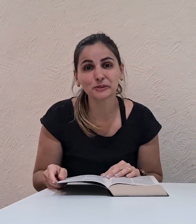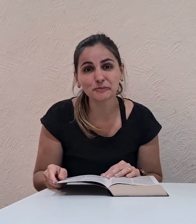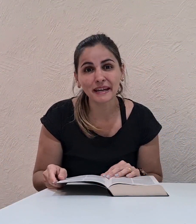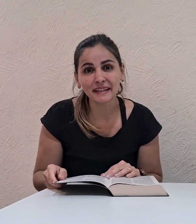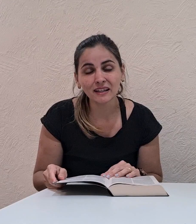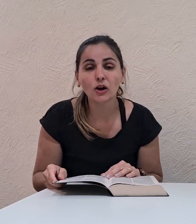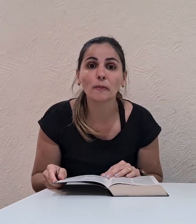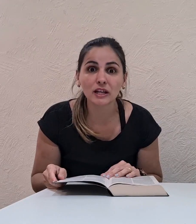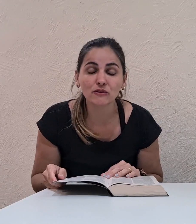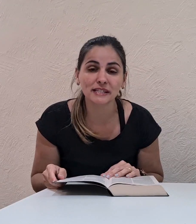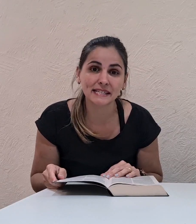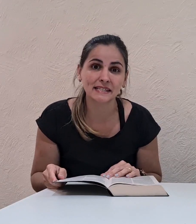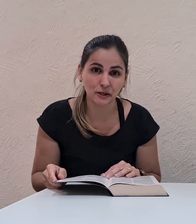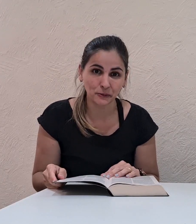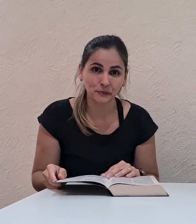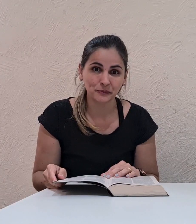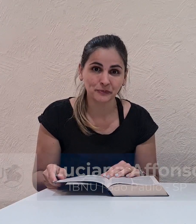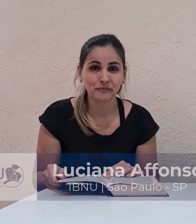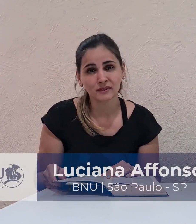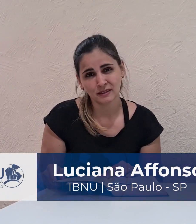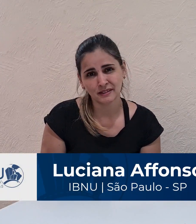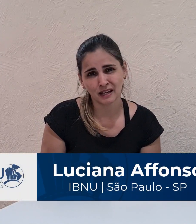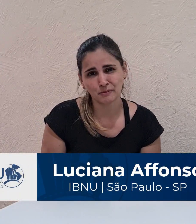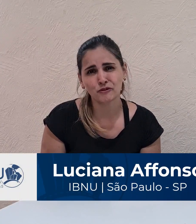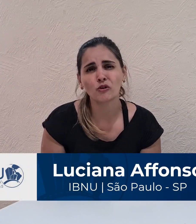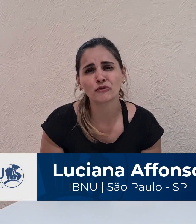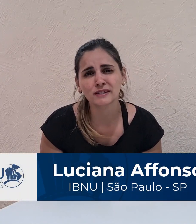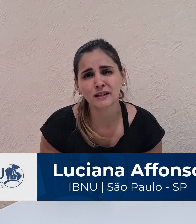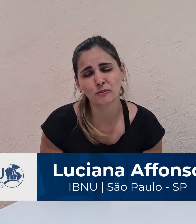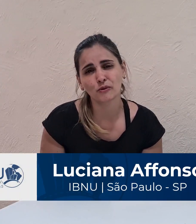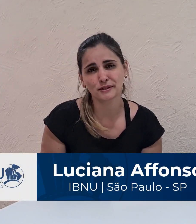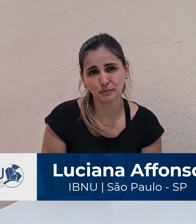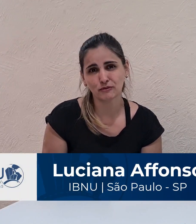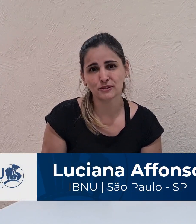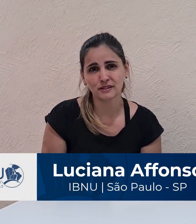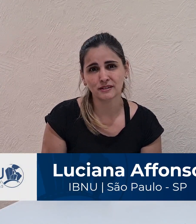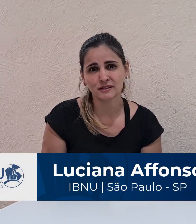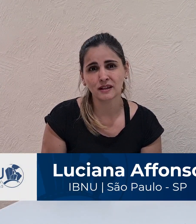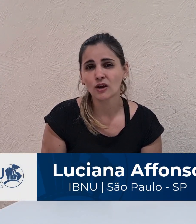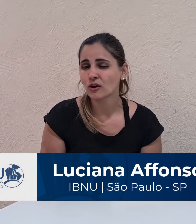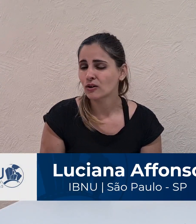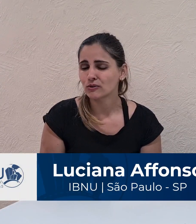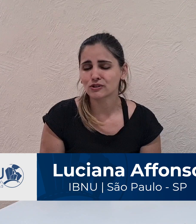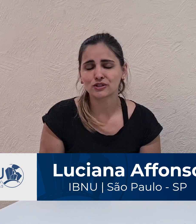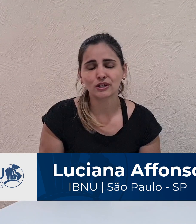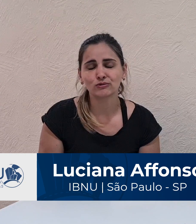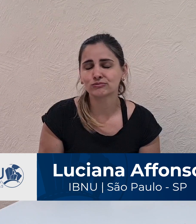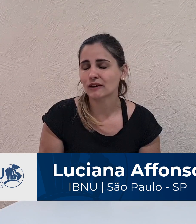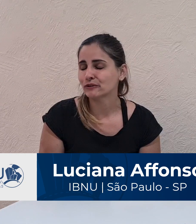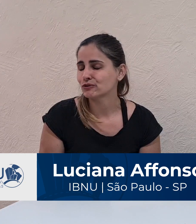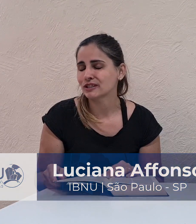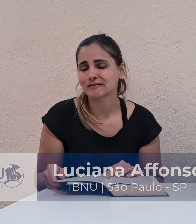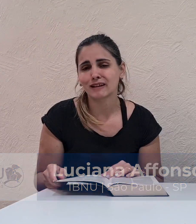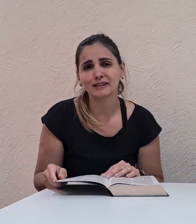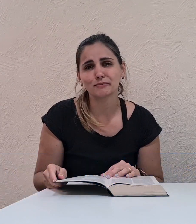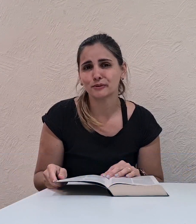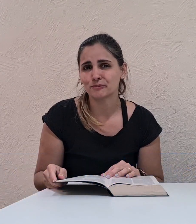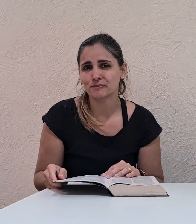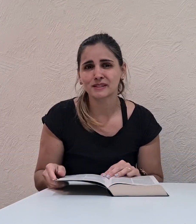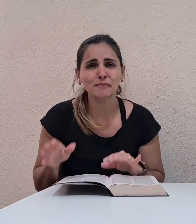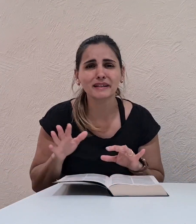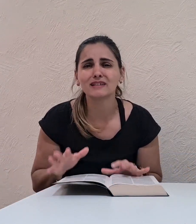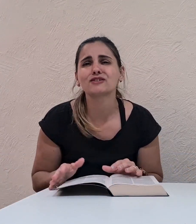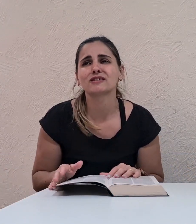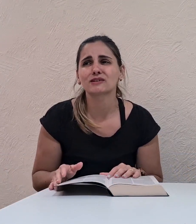Turminha, tudo bem? Como é que vocês estão? Sabe, vou confessar uma coisa pra vocês. Hoje a tia Lu não tava num dia nada